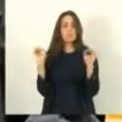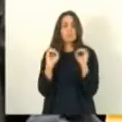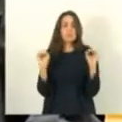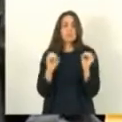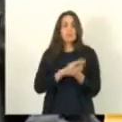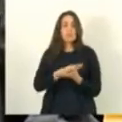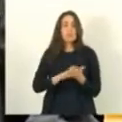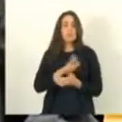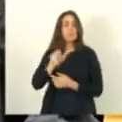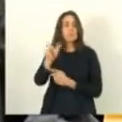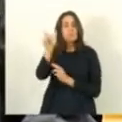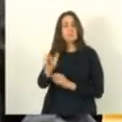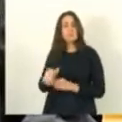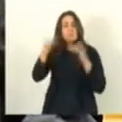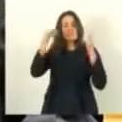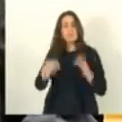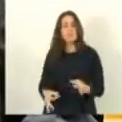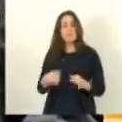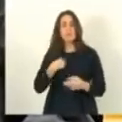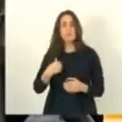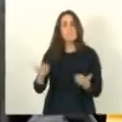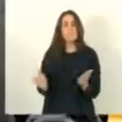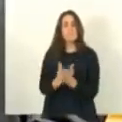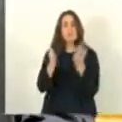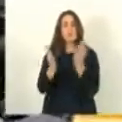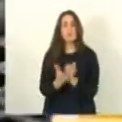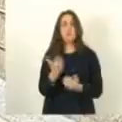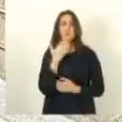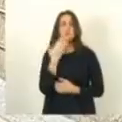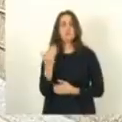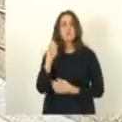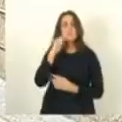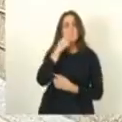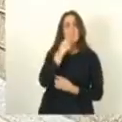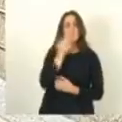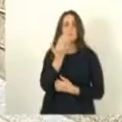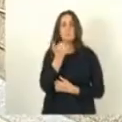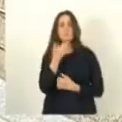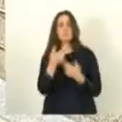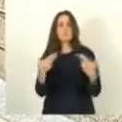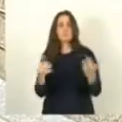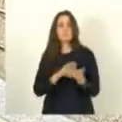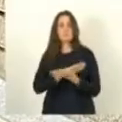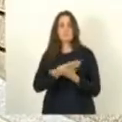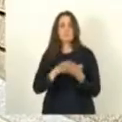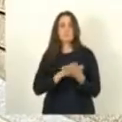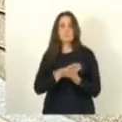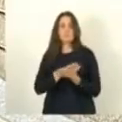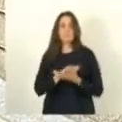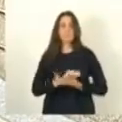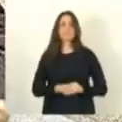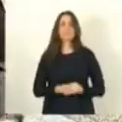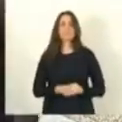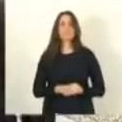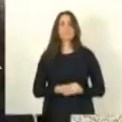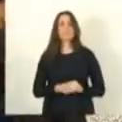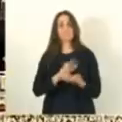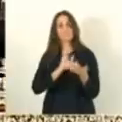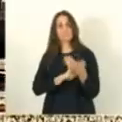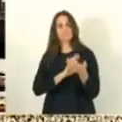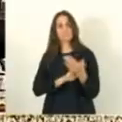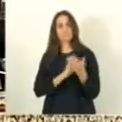desamparado e nem a sua descendência a mendigar o pão. Parabéns à homenagem que foi feita nesse momento.